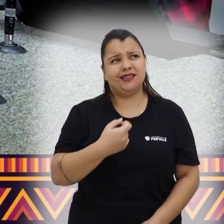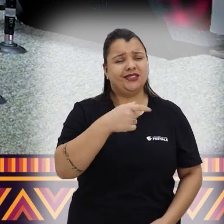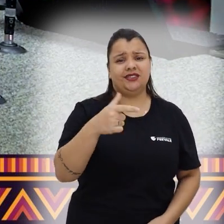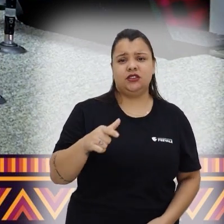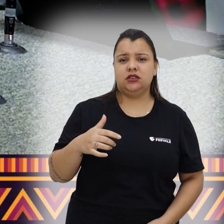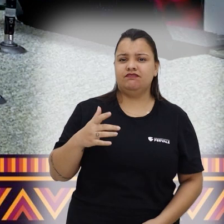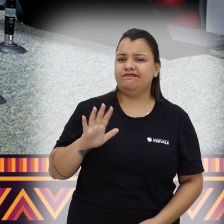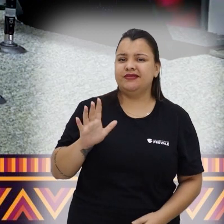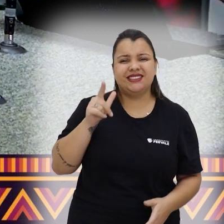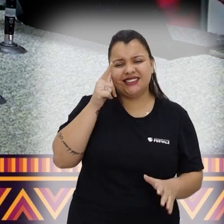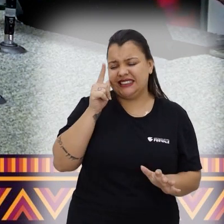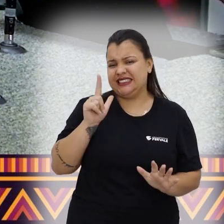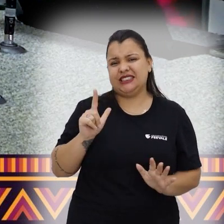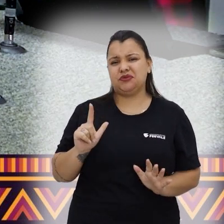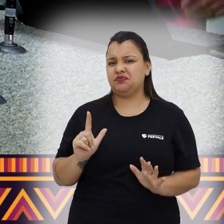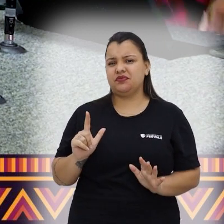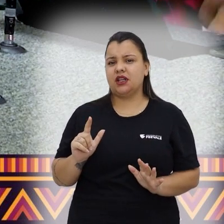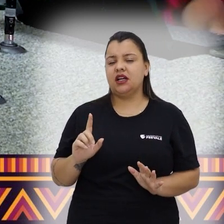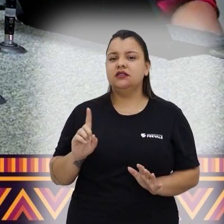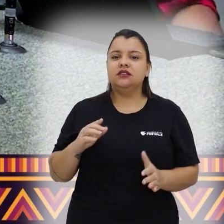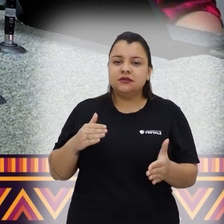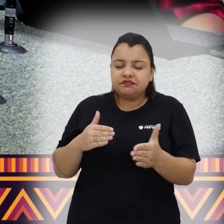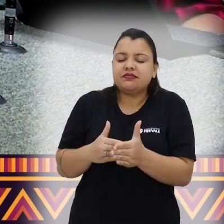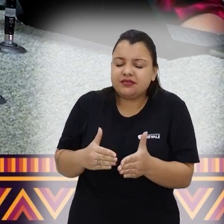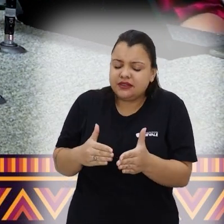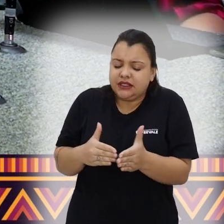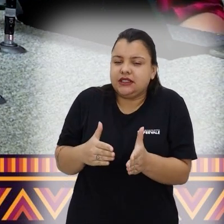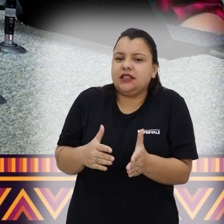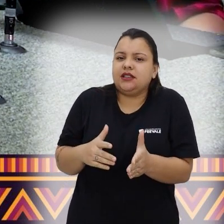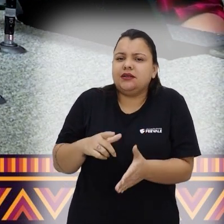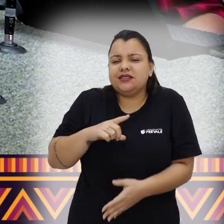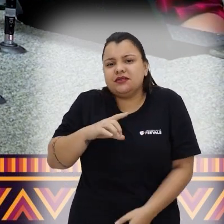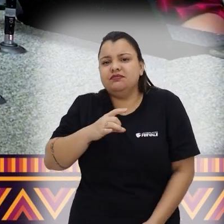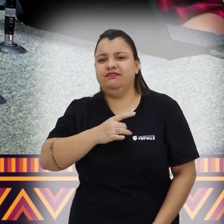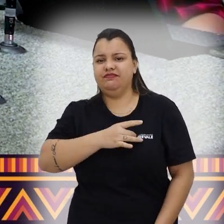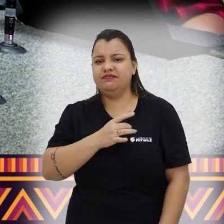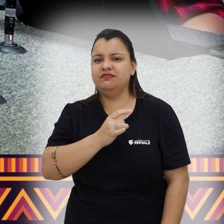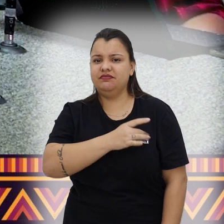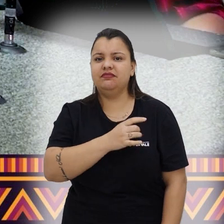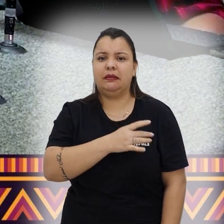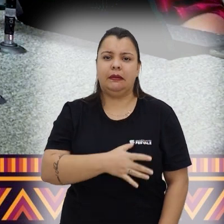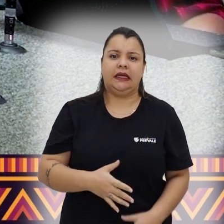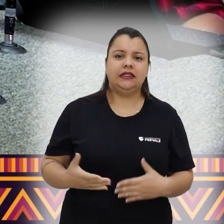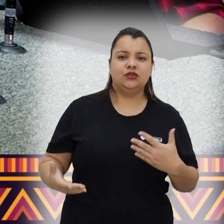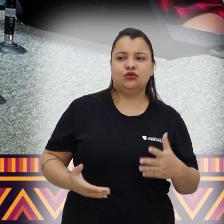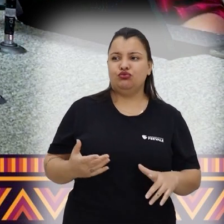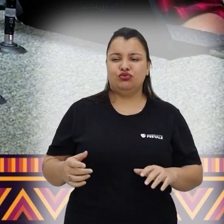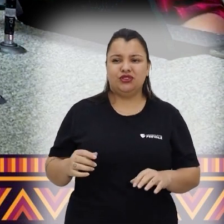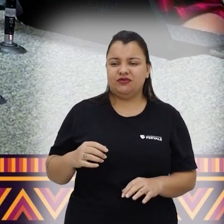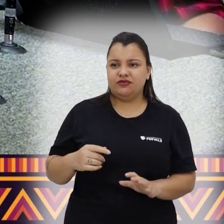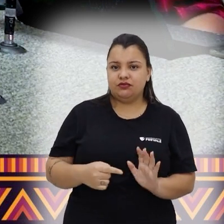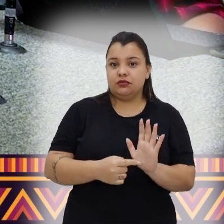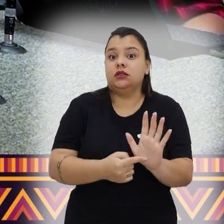consigo. Me sinto... Não que eu tenha um bloqueio, mas eu tenho um certo medo e medo de expor. E